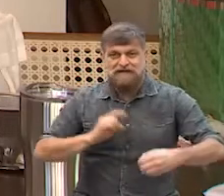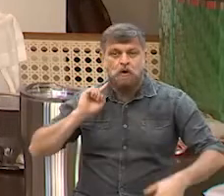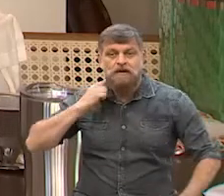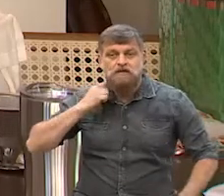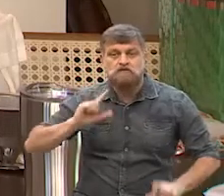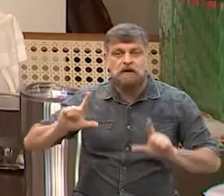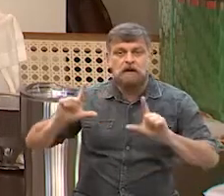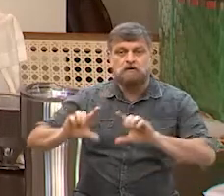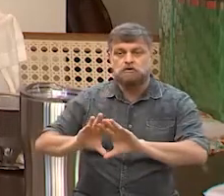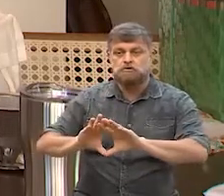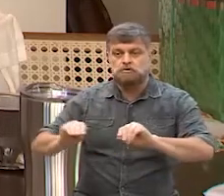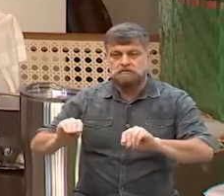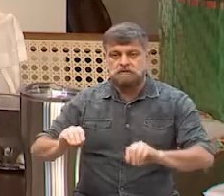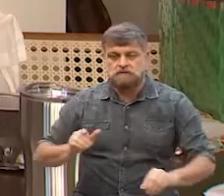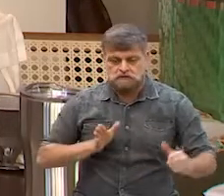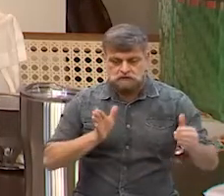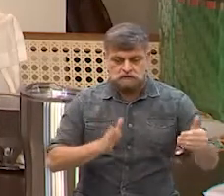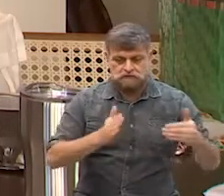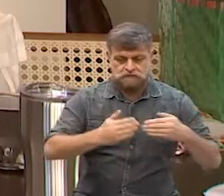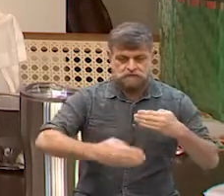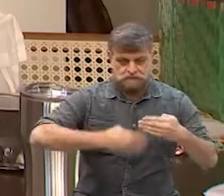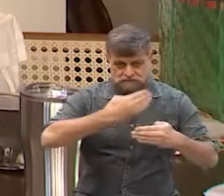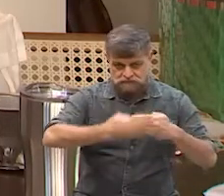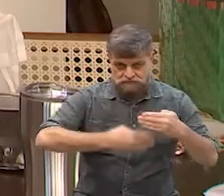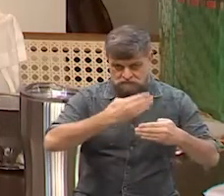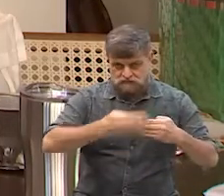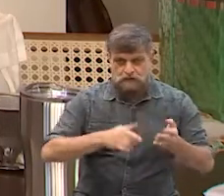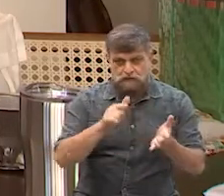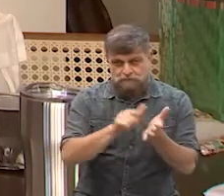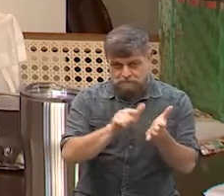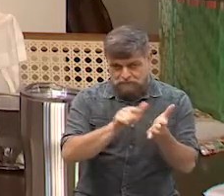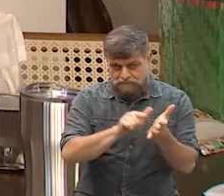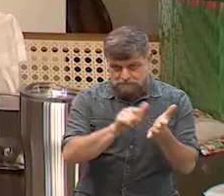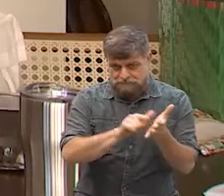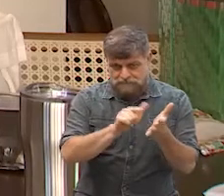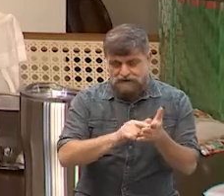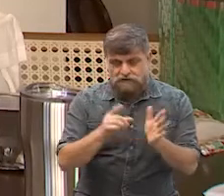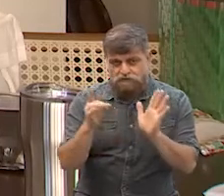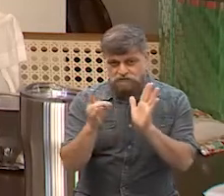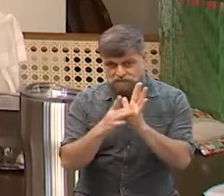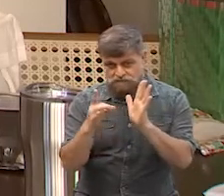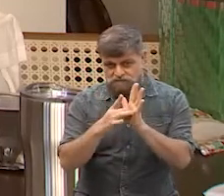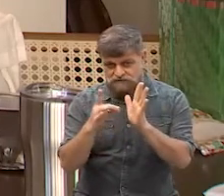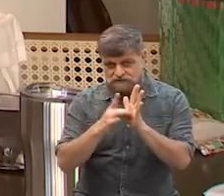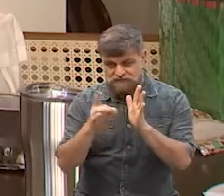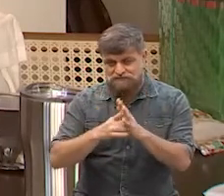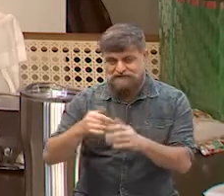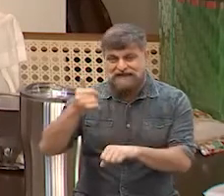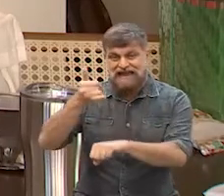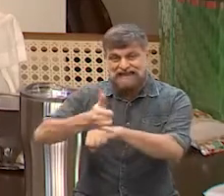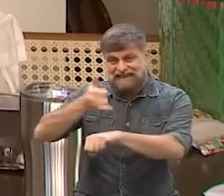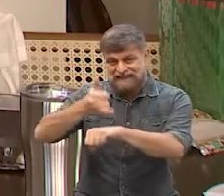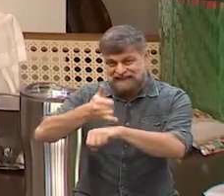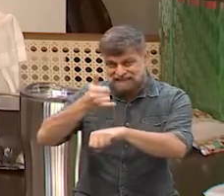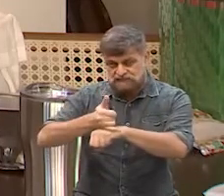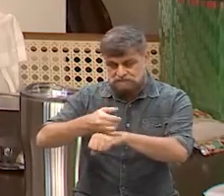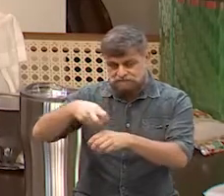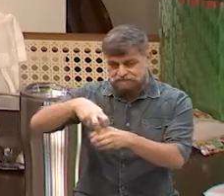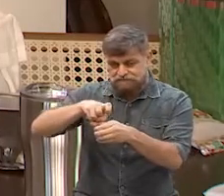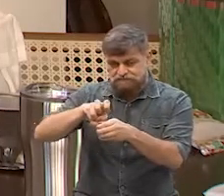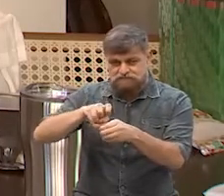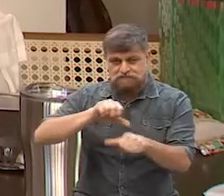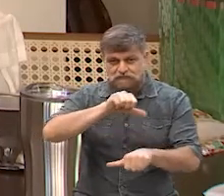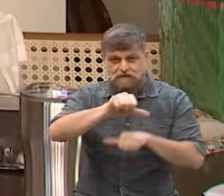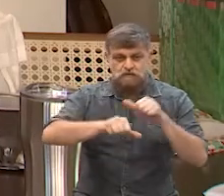que sobra? Embalagem. Embalagem, papel, papelão, vidro e lata. Isso tudo se